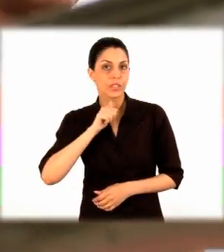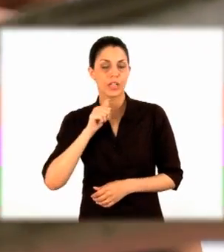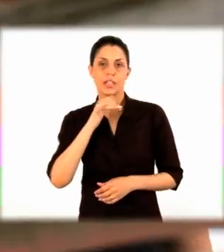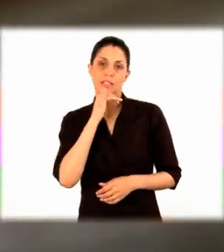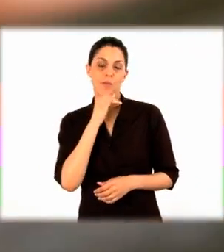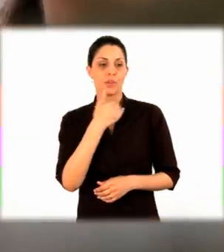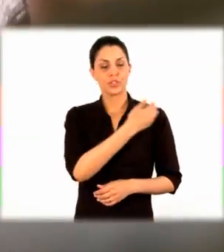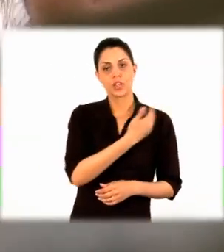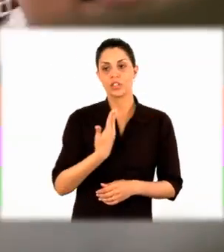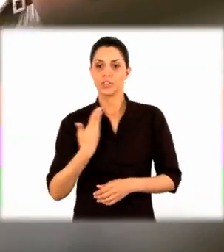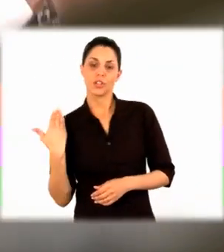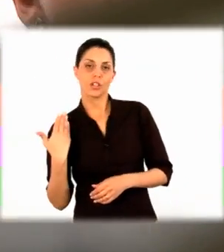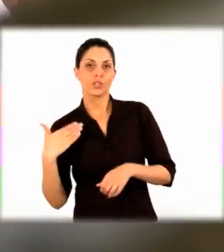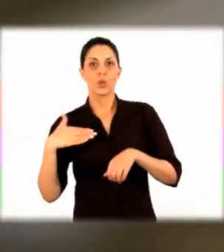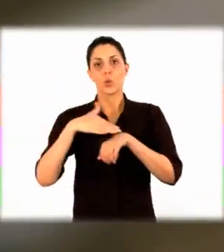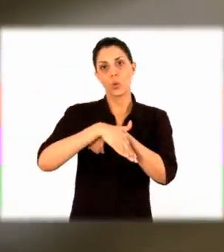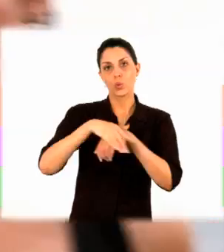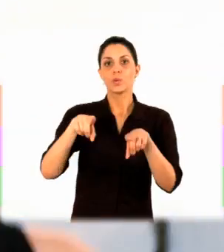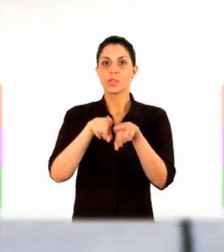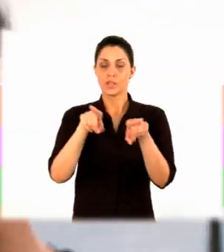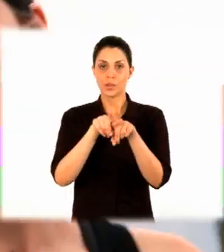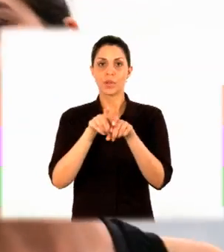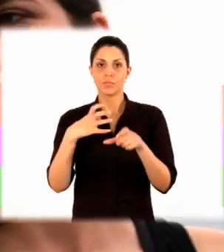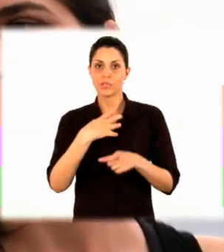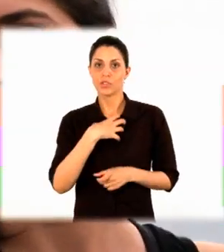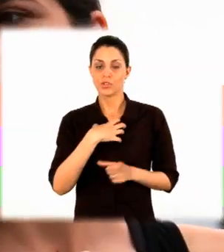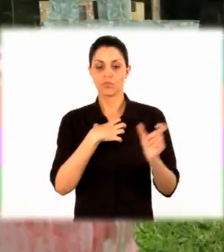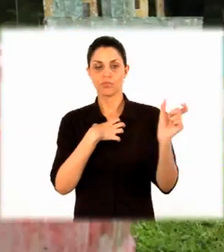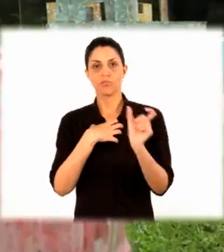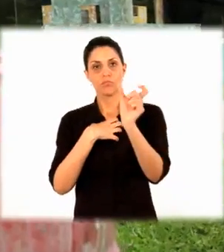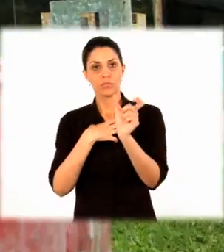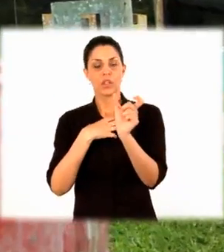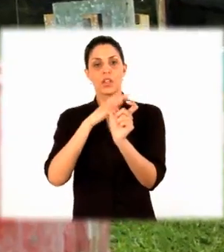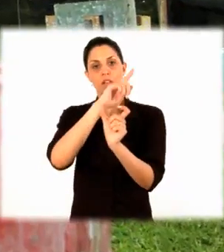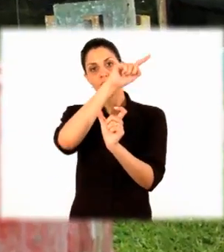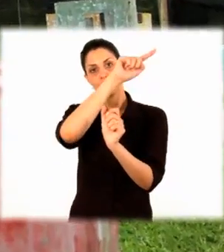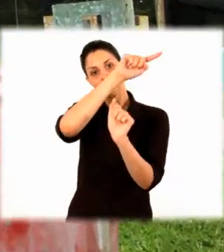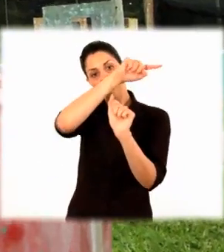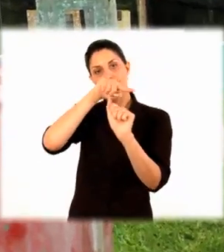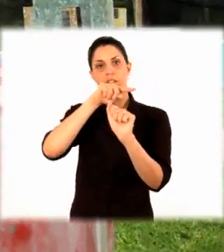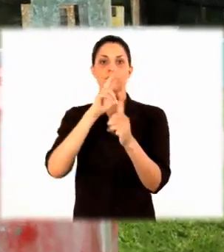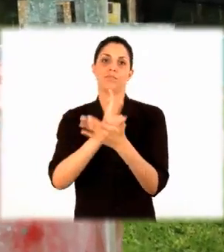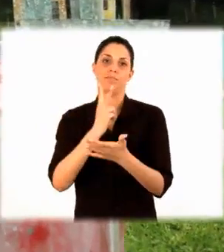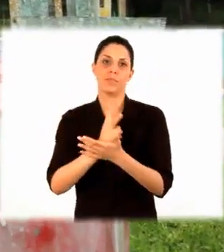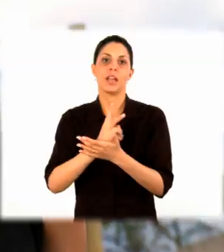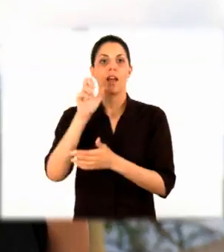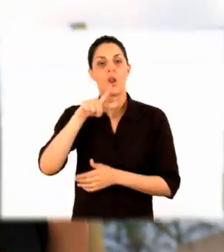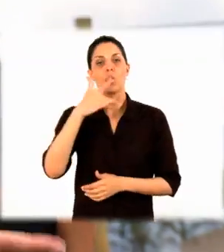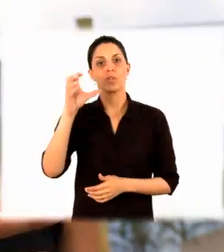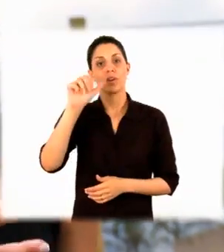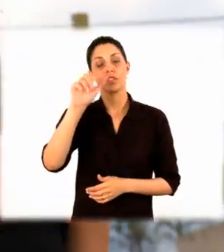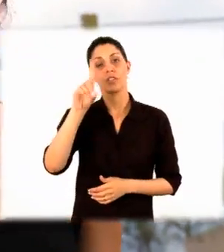virou à esquerda, à direita, chegou à noite, porque à noite aí também, se você tirar a crase, pode ser um substantivo, né? Mas com a crase, ela é uma